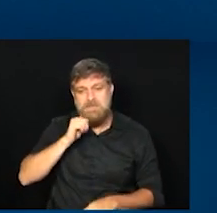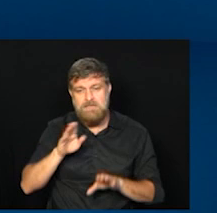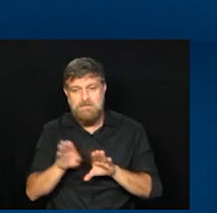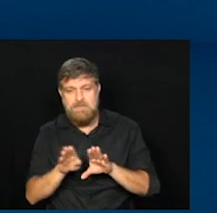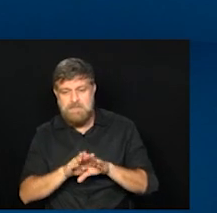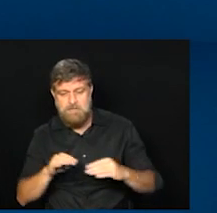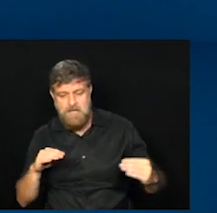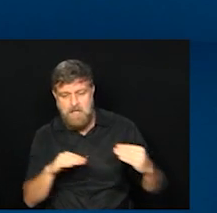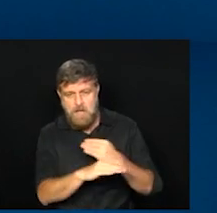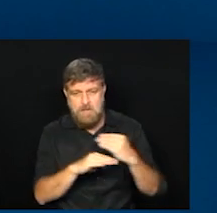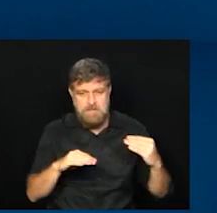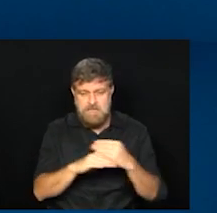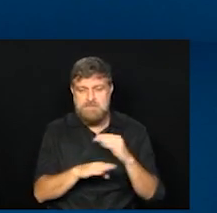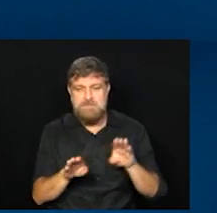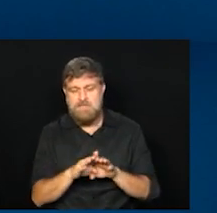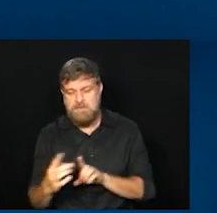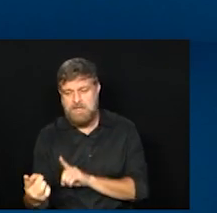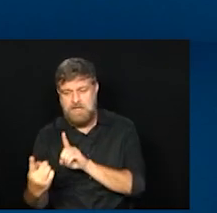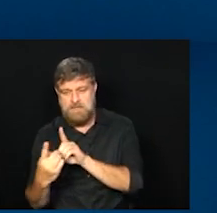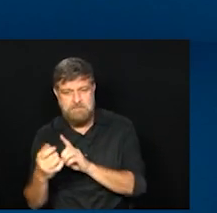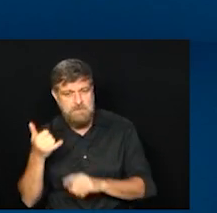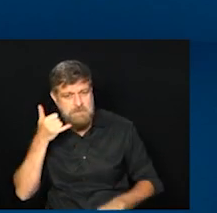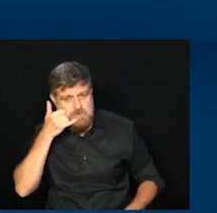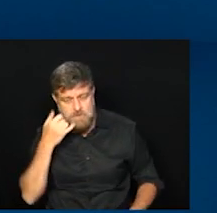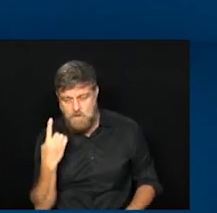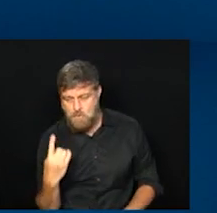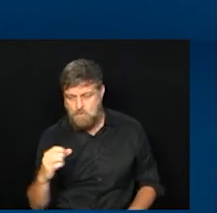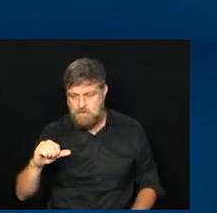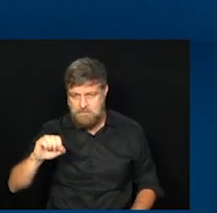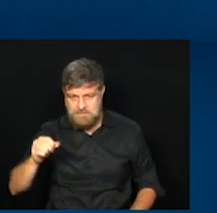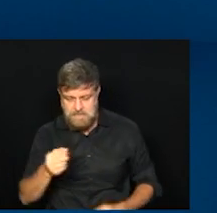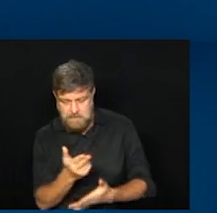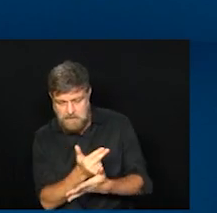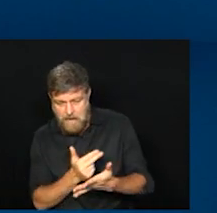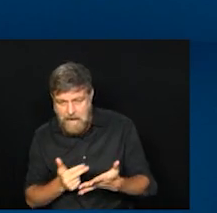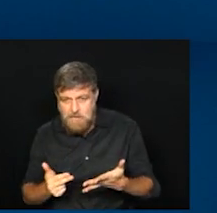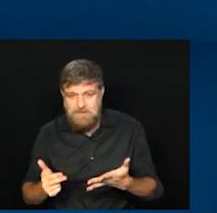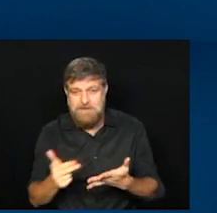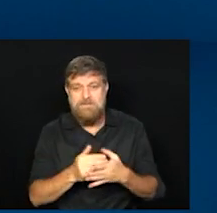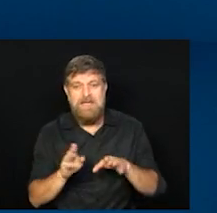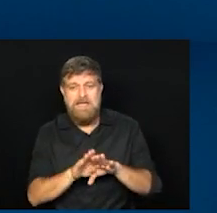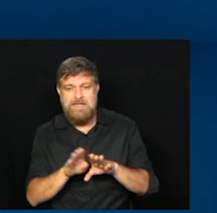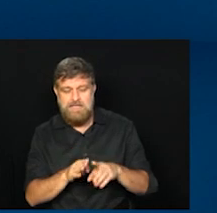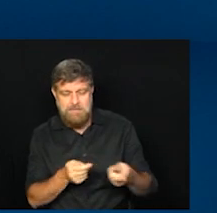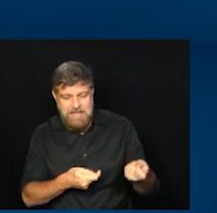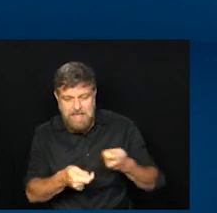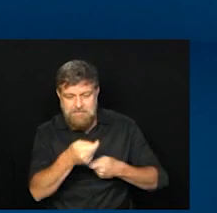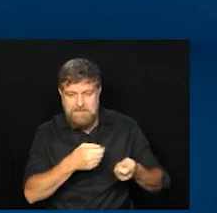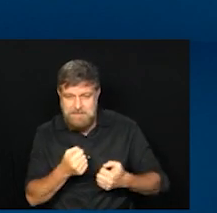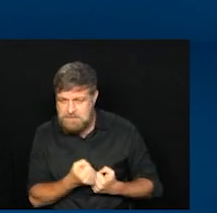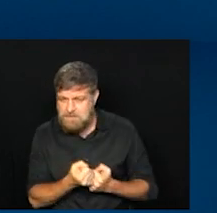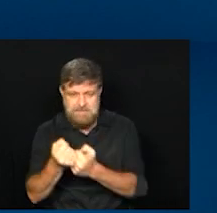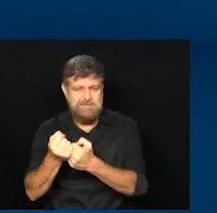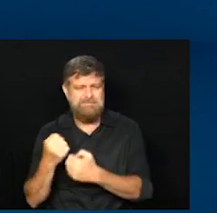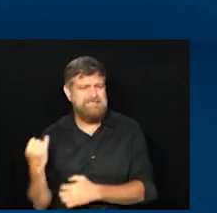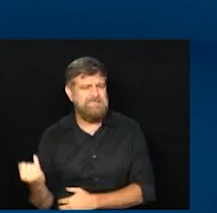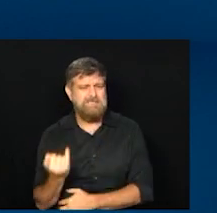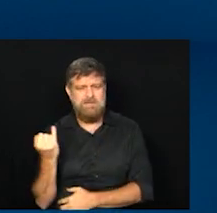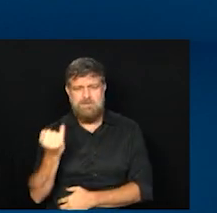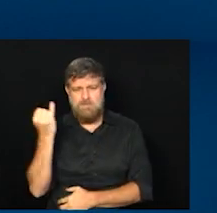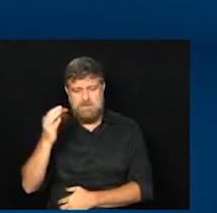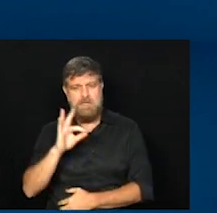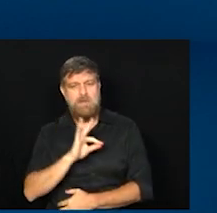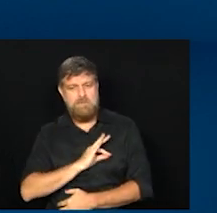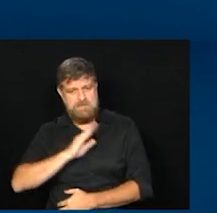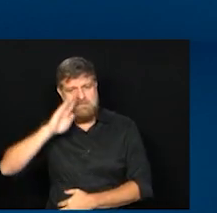de trânsito, atendimento do 190, cartografia do Copom e auxílio de finanças, que são de extrema importância para a